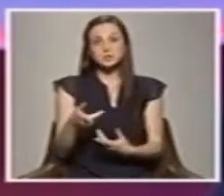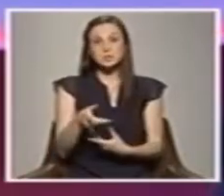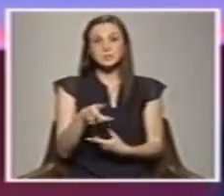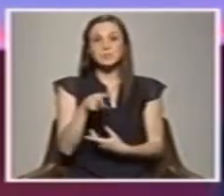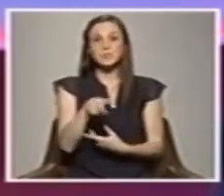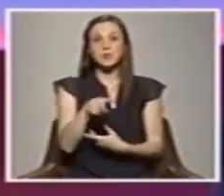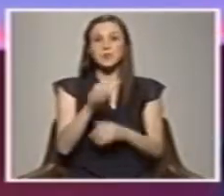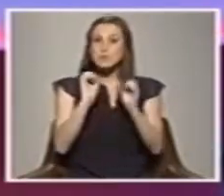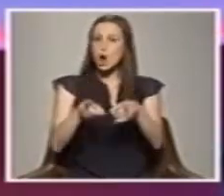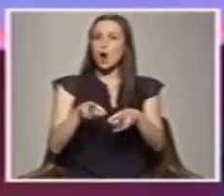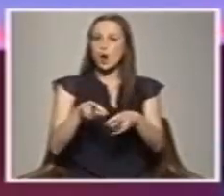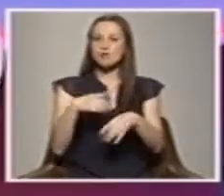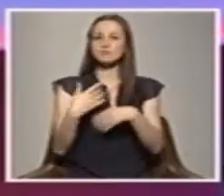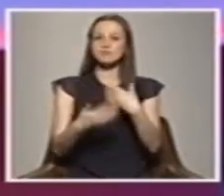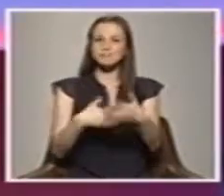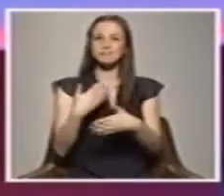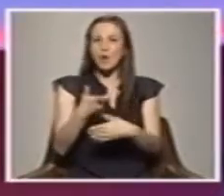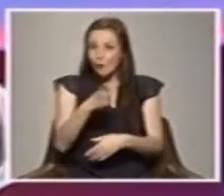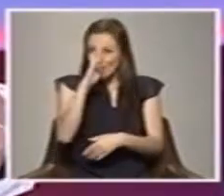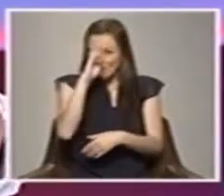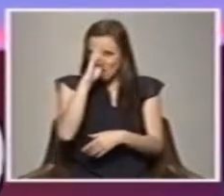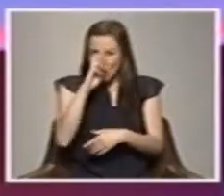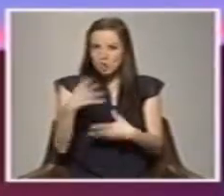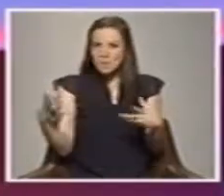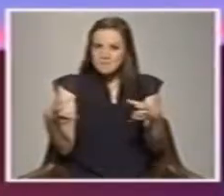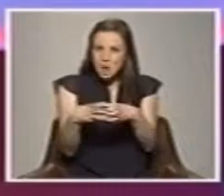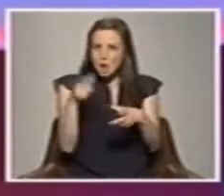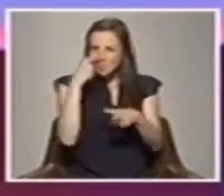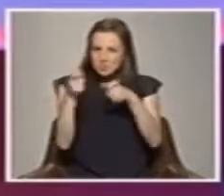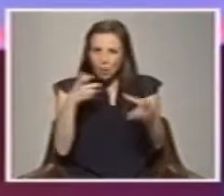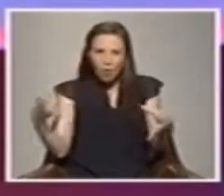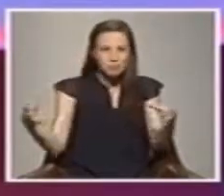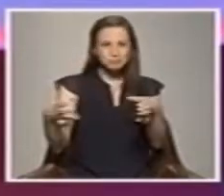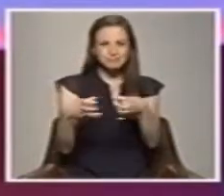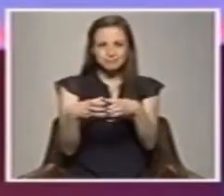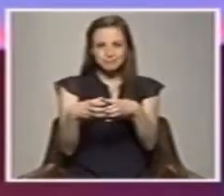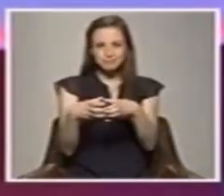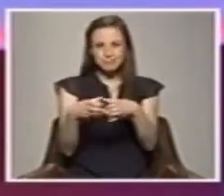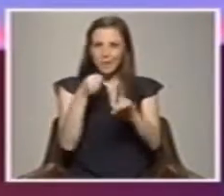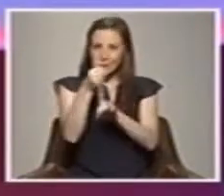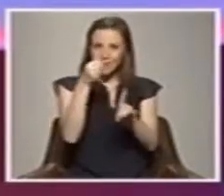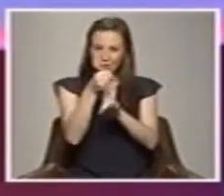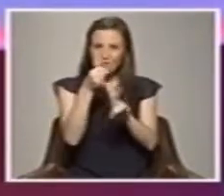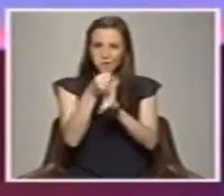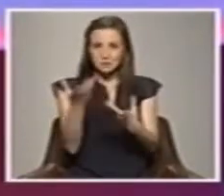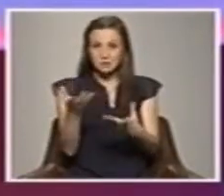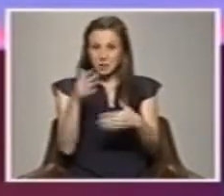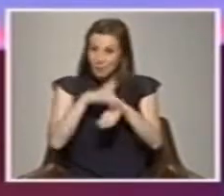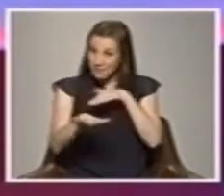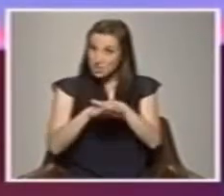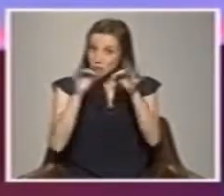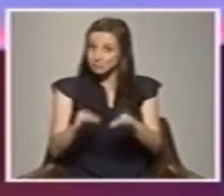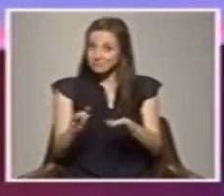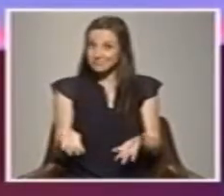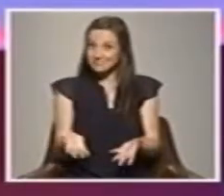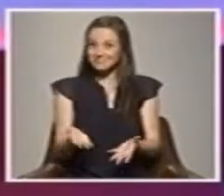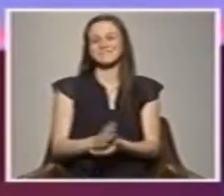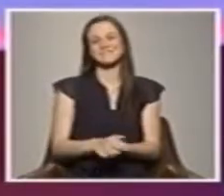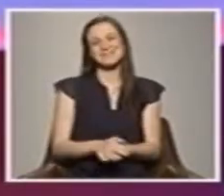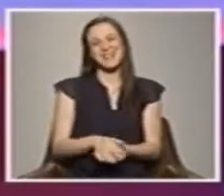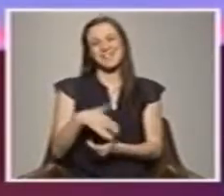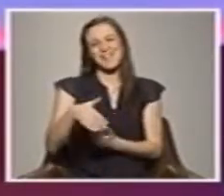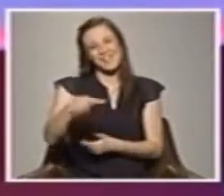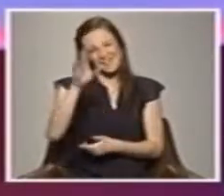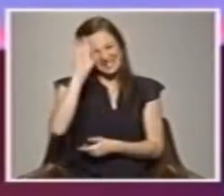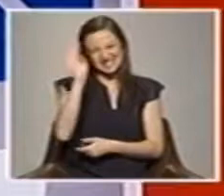partir daí foi juntar esforços, não é? E juntar pessoas. Exatamente. Para fazer alguma coisa. Mas para fazer. Precisamente. Vamos saber o que é que têm